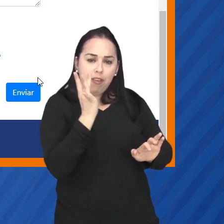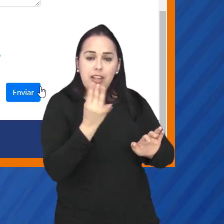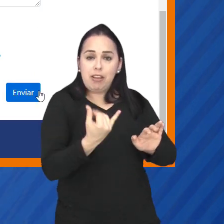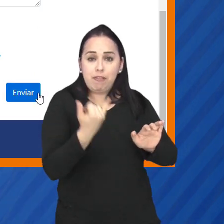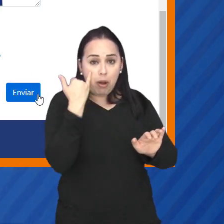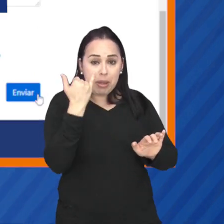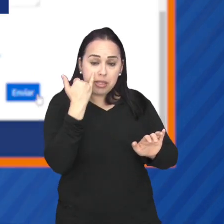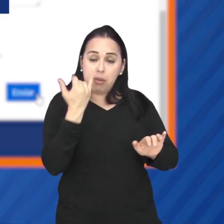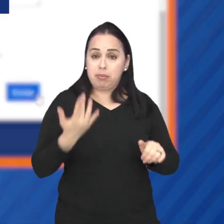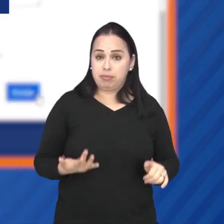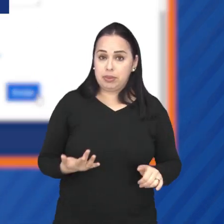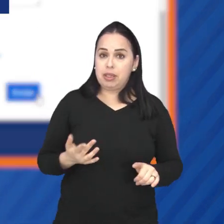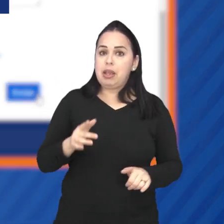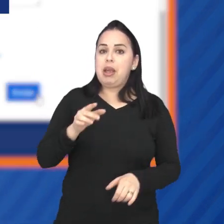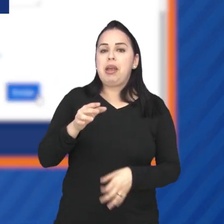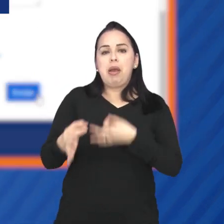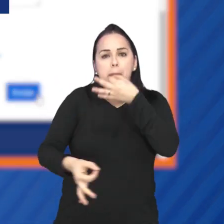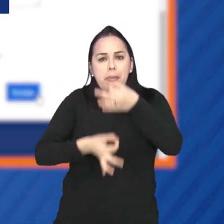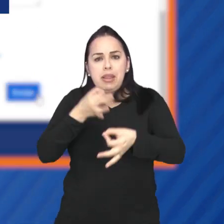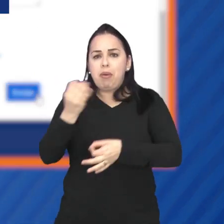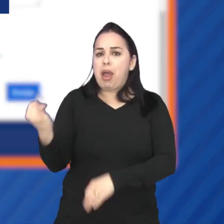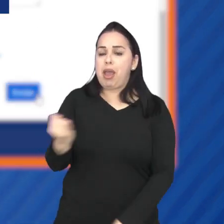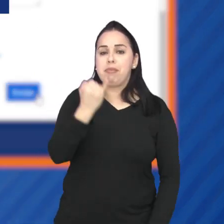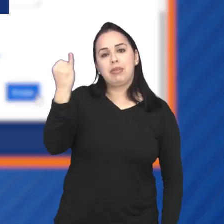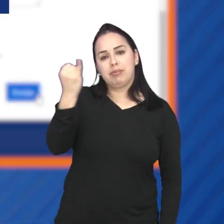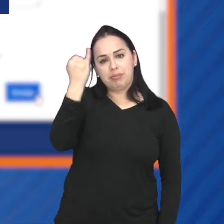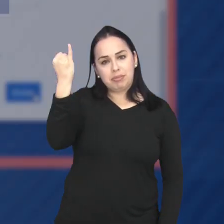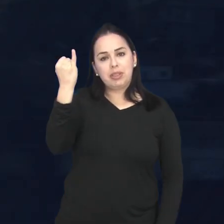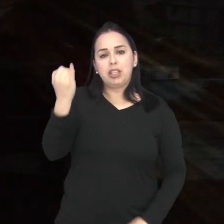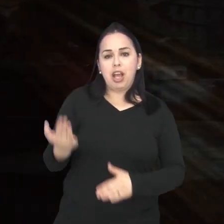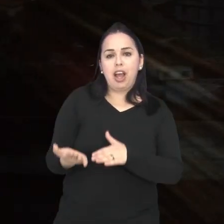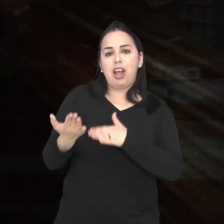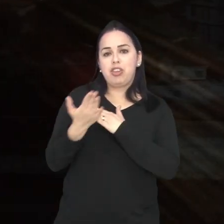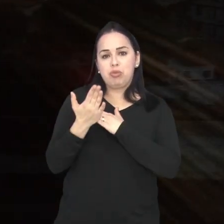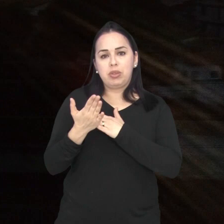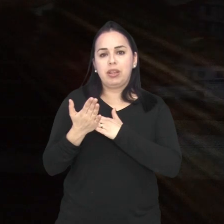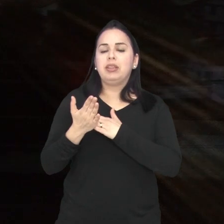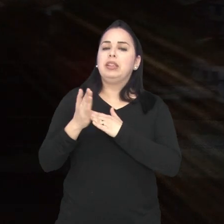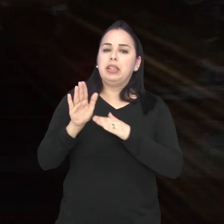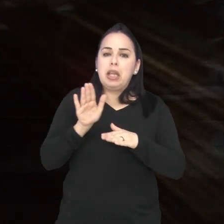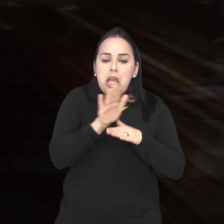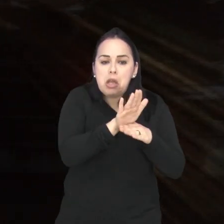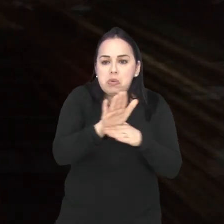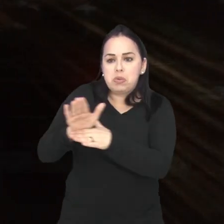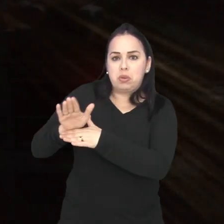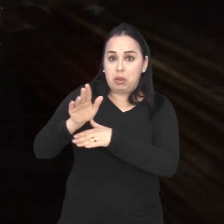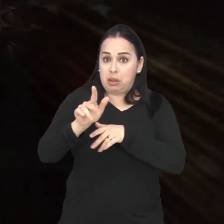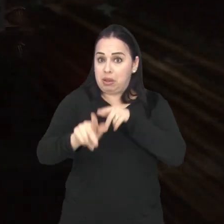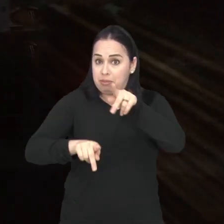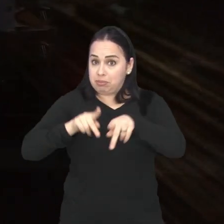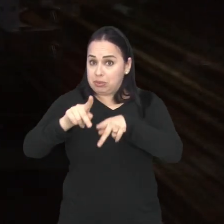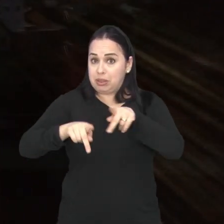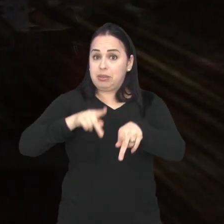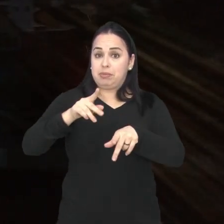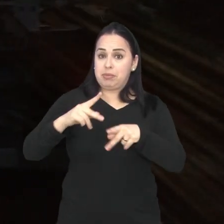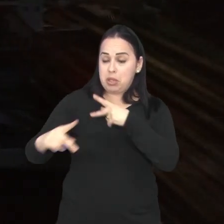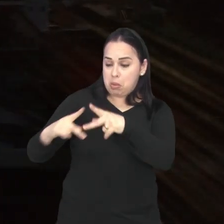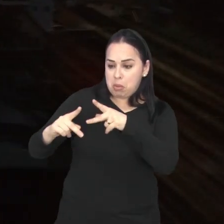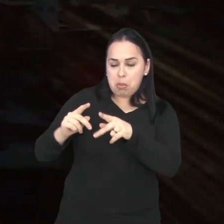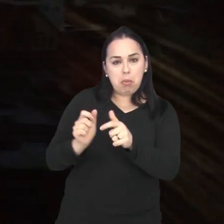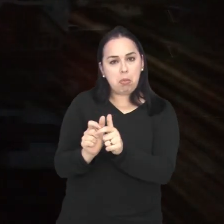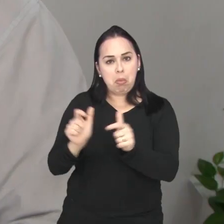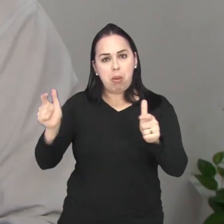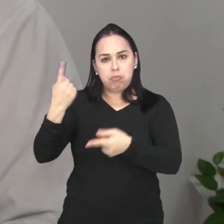os dados e enviar. A participação de todos é muito importante, já que os rumos do orçamento vão impactar diretamente o desenvolvimento